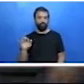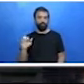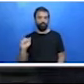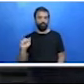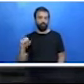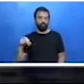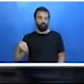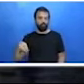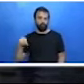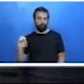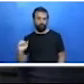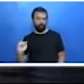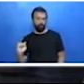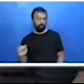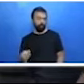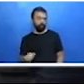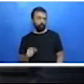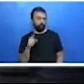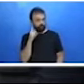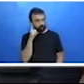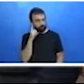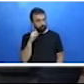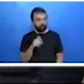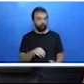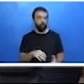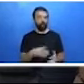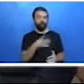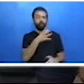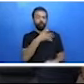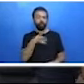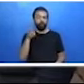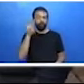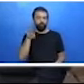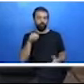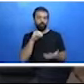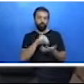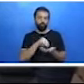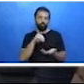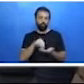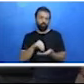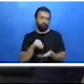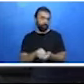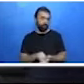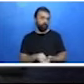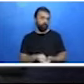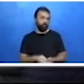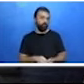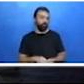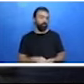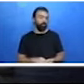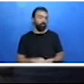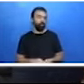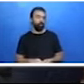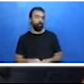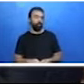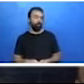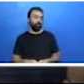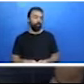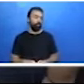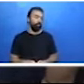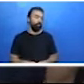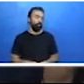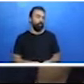Letra C, complete o quadro indicando se as sílabas dos versos no batuque são fortes ou fracas